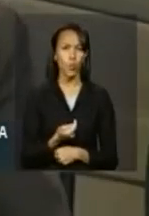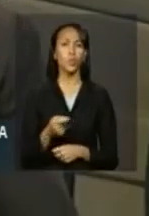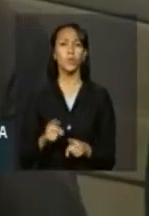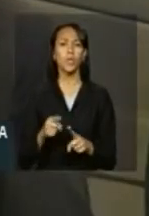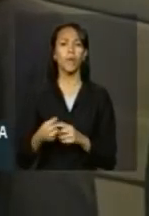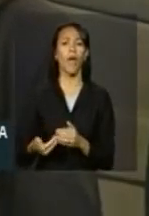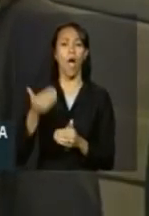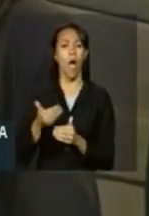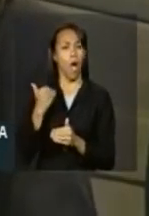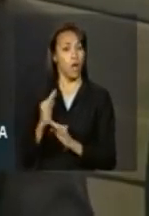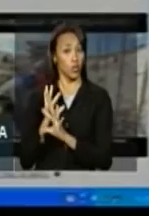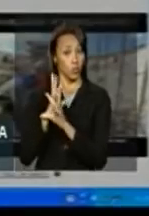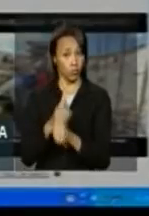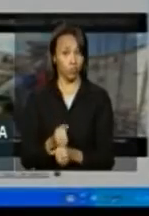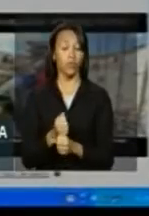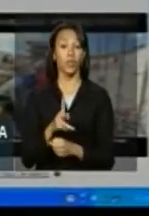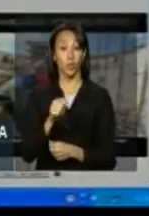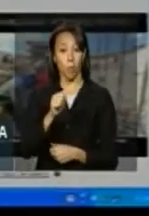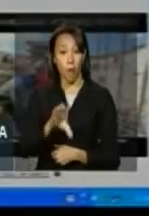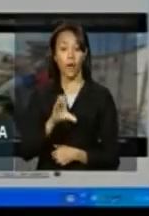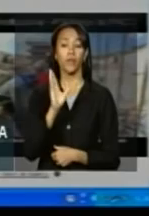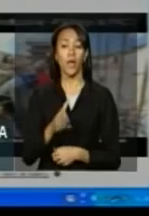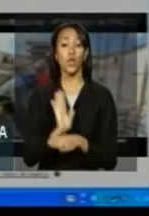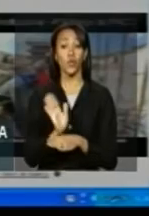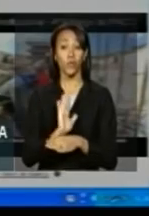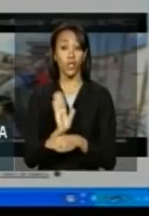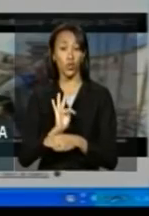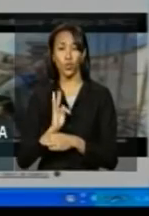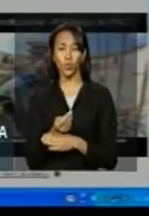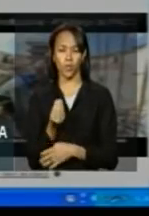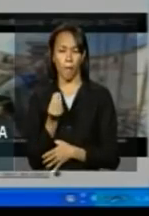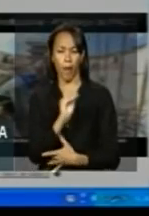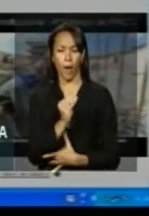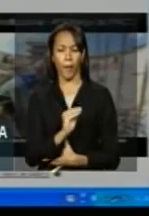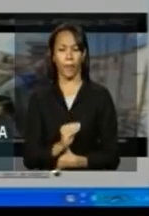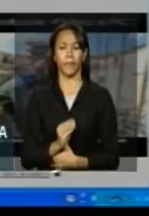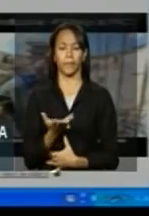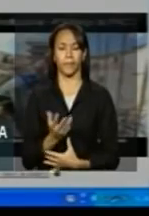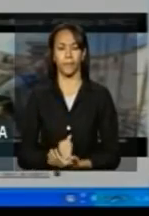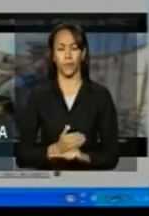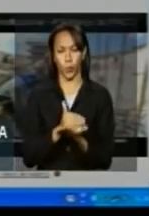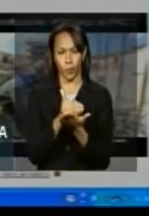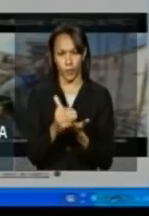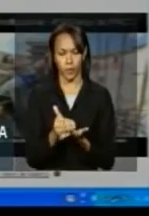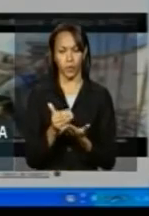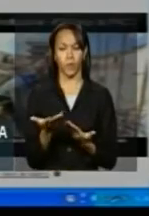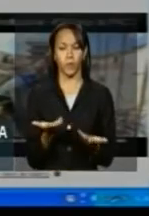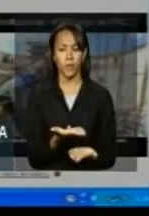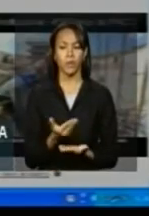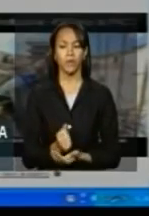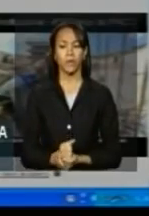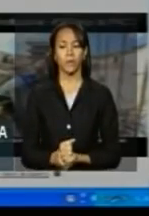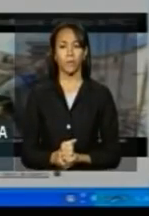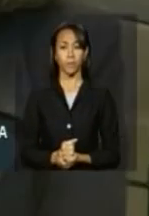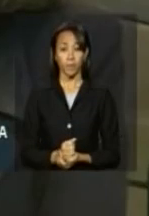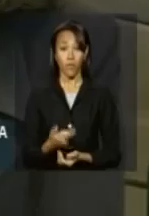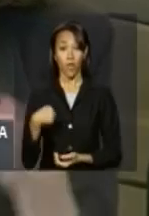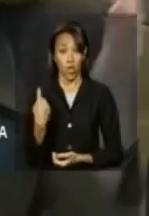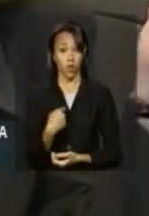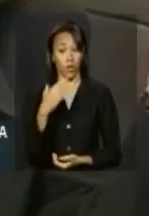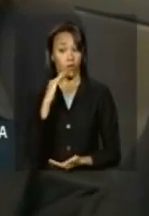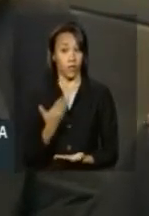o vídeo que foi apresentado aos senhores no início dessa cerimônia. Com isso, nós aqui